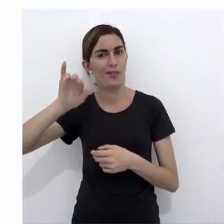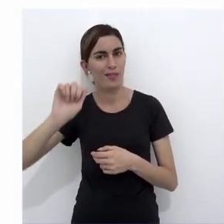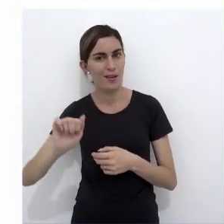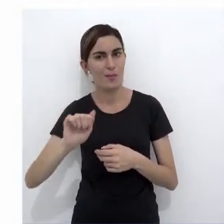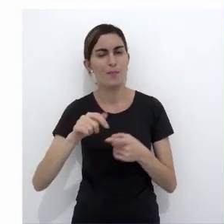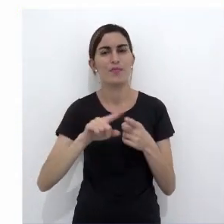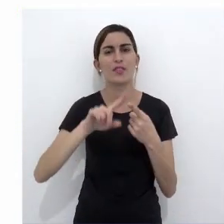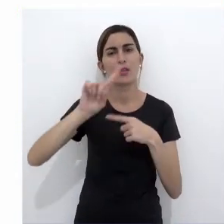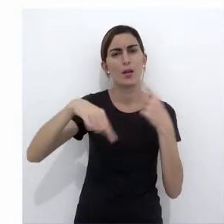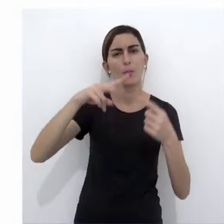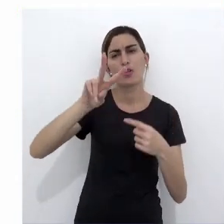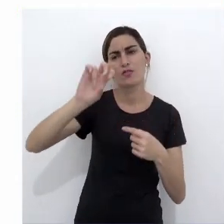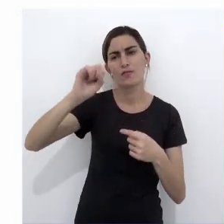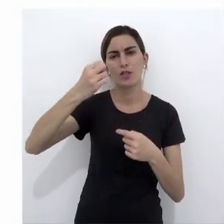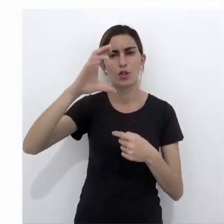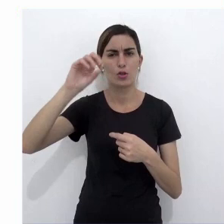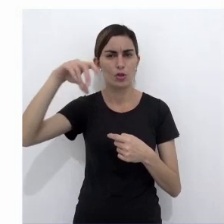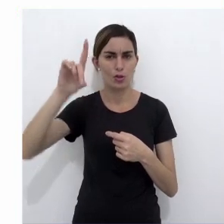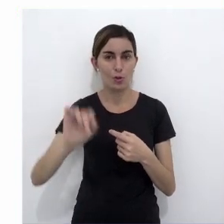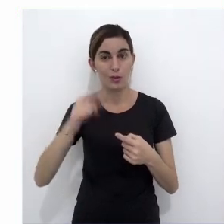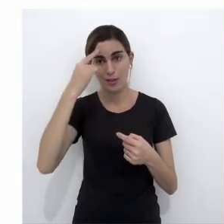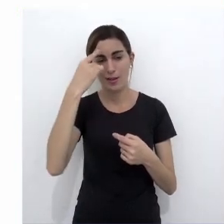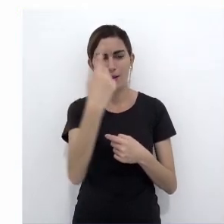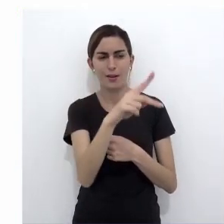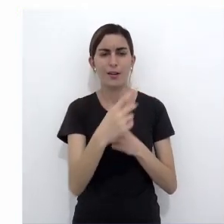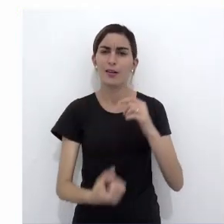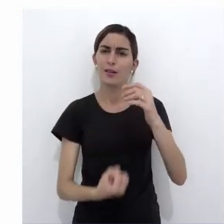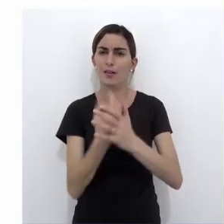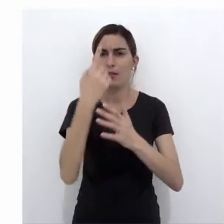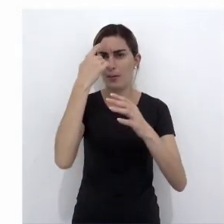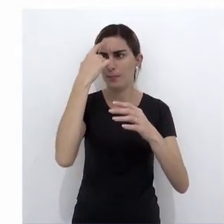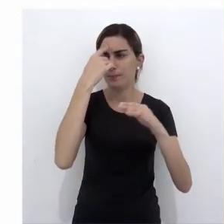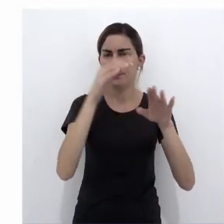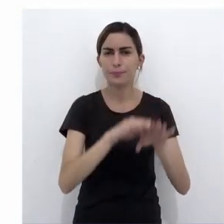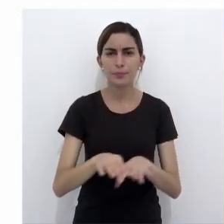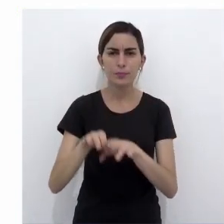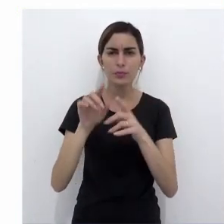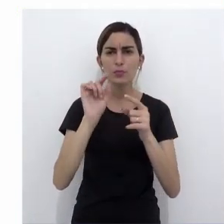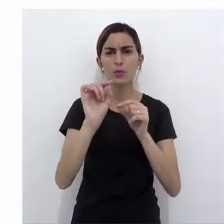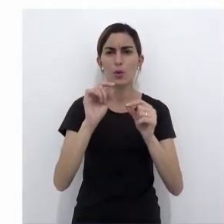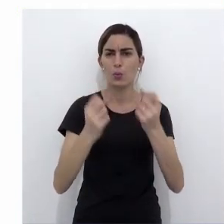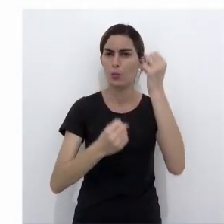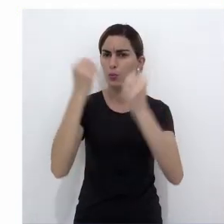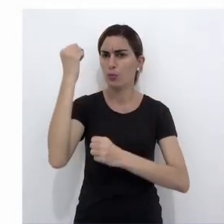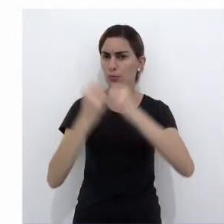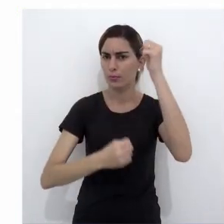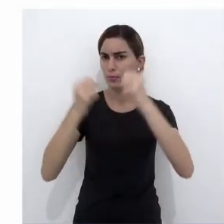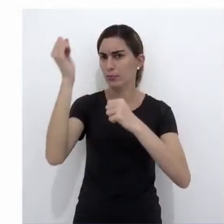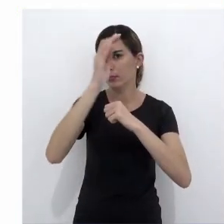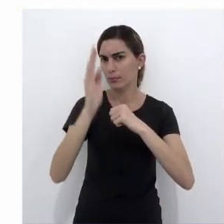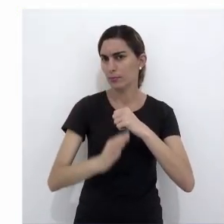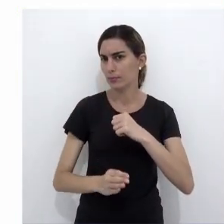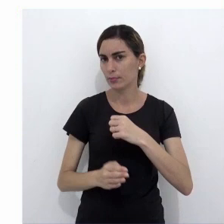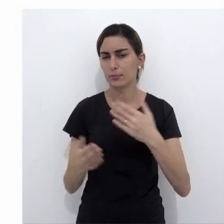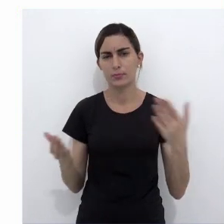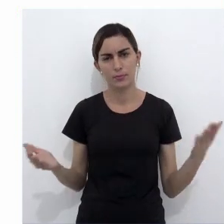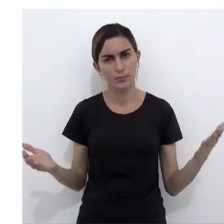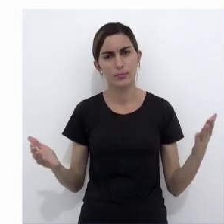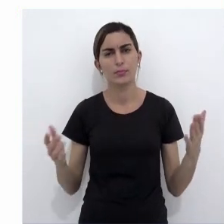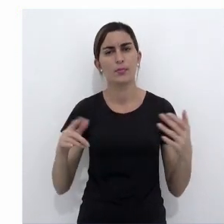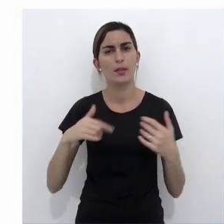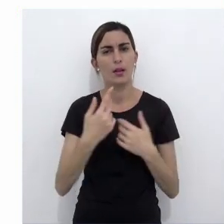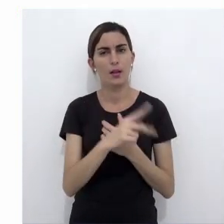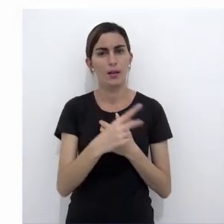de Mauá. A ideia de Mauá era criar uma mentalidade industrializante para o Brasil, não